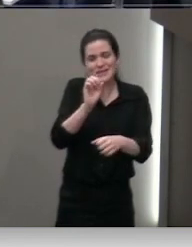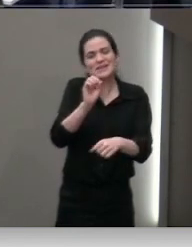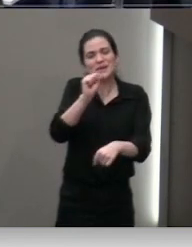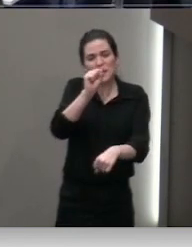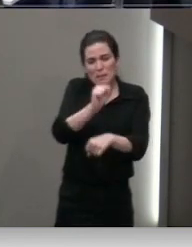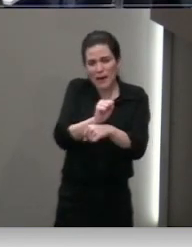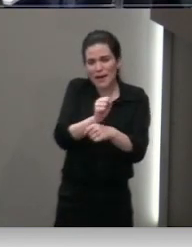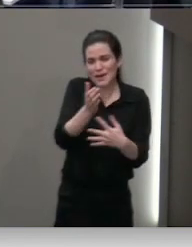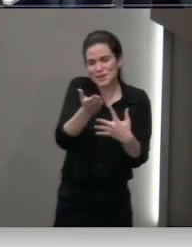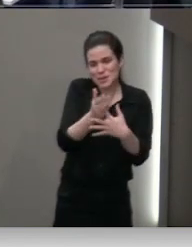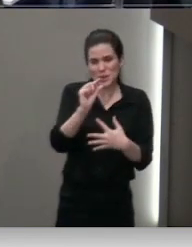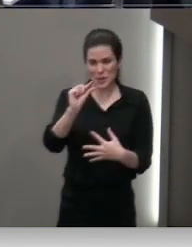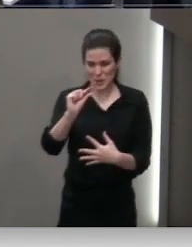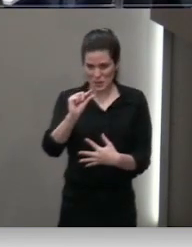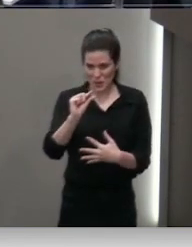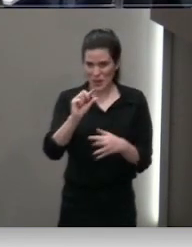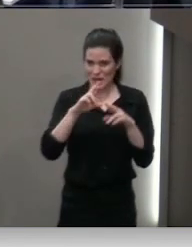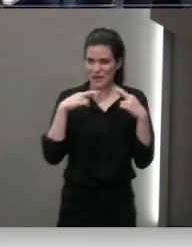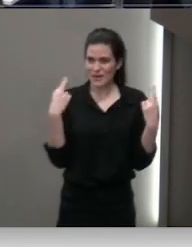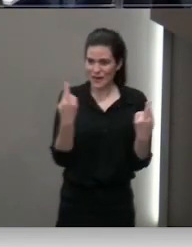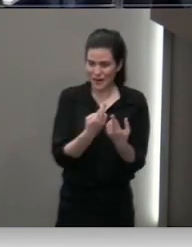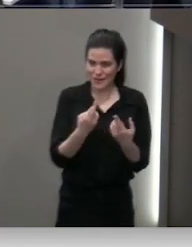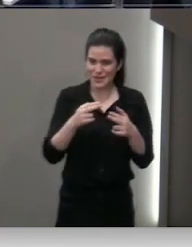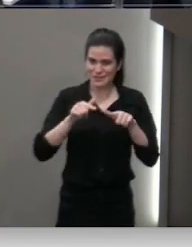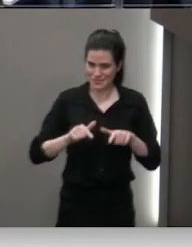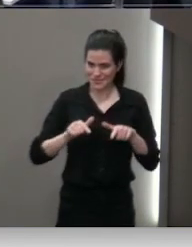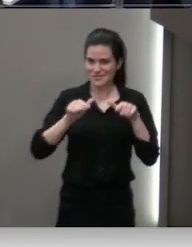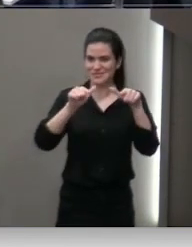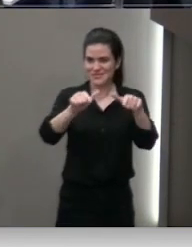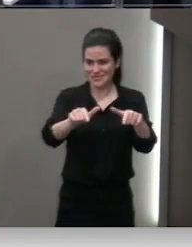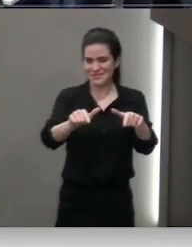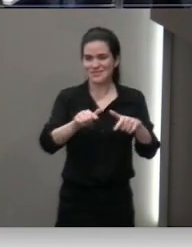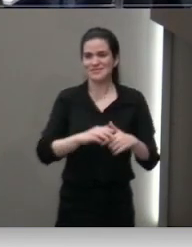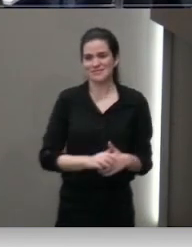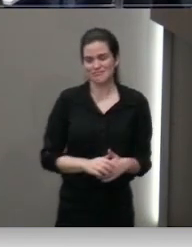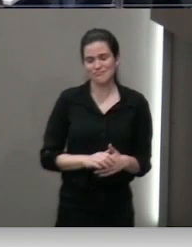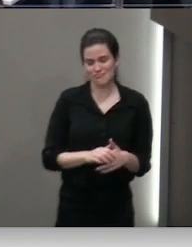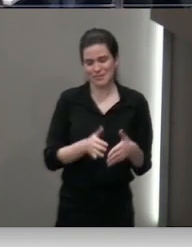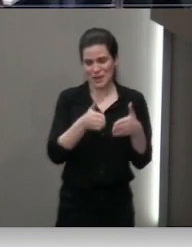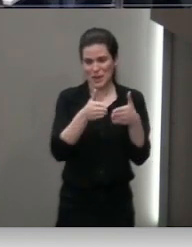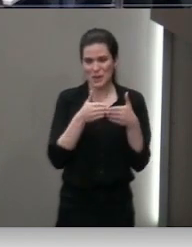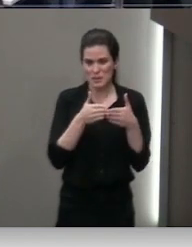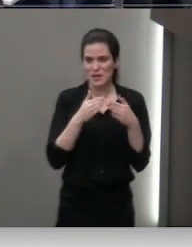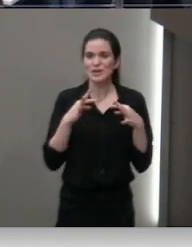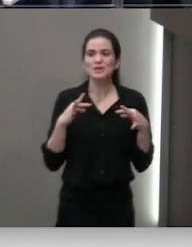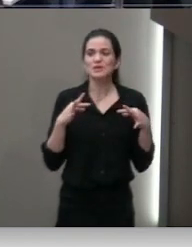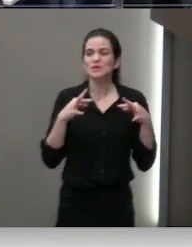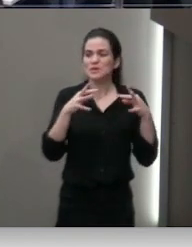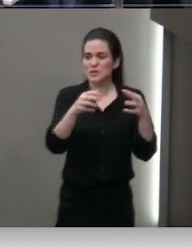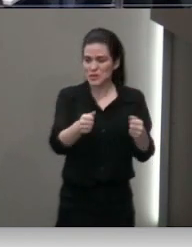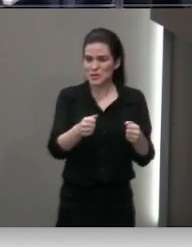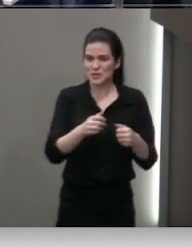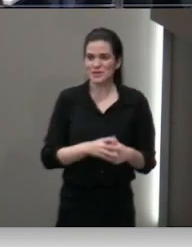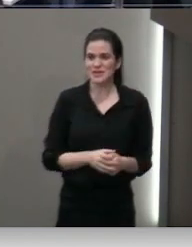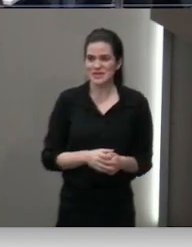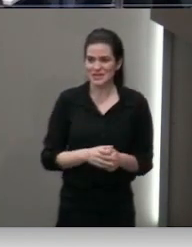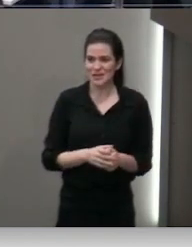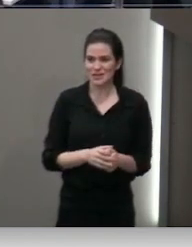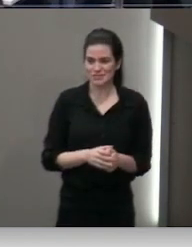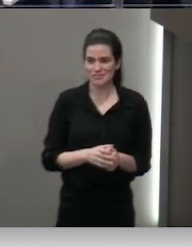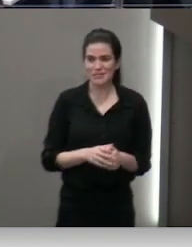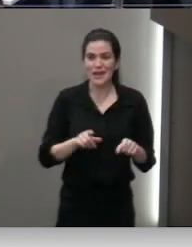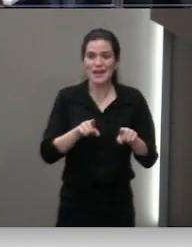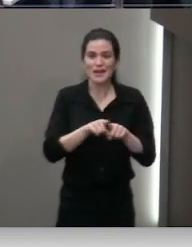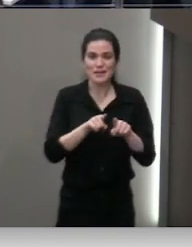já peço também ao senhor presidente que faça o convite a todos para participar do desceramento da foto do homenageado